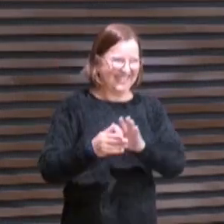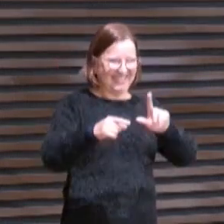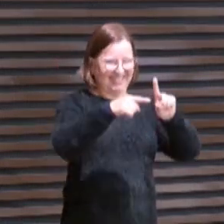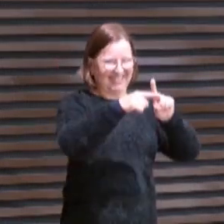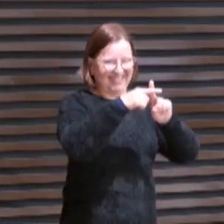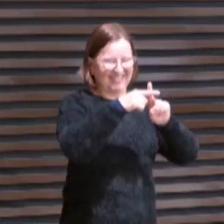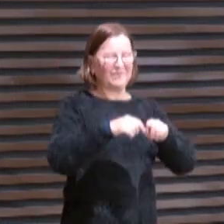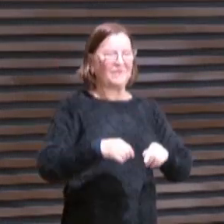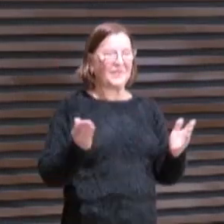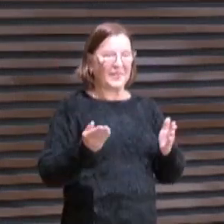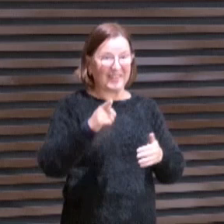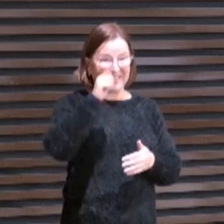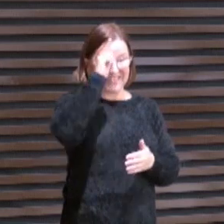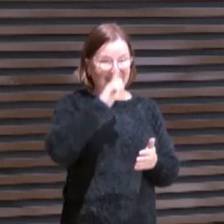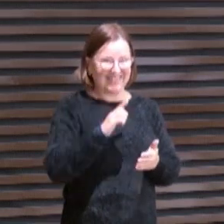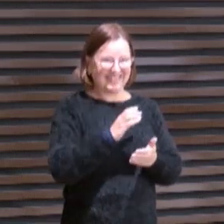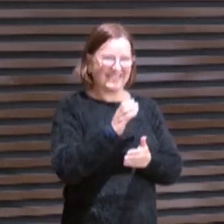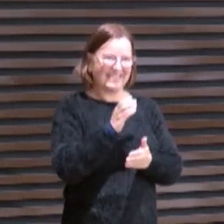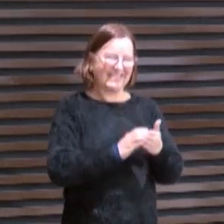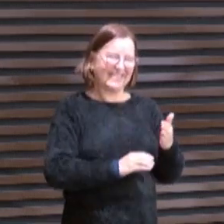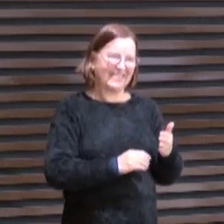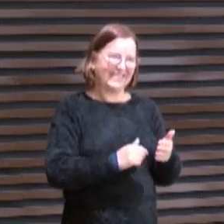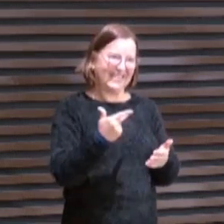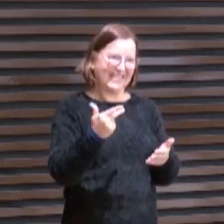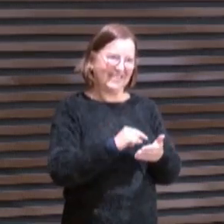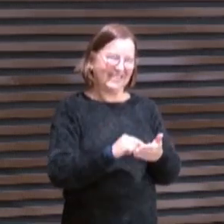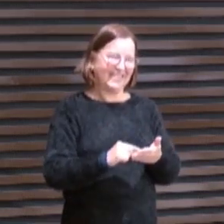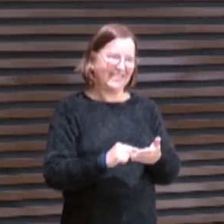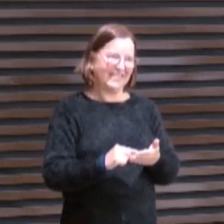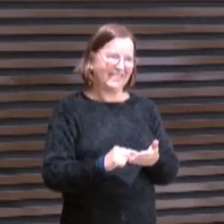cruz. Vamos para Gálatas capítulo 3, versos 13 e 14.